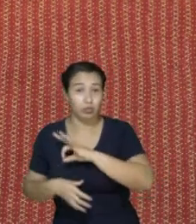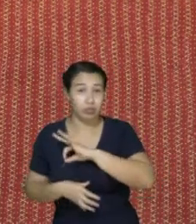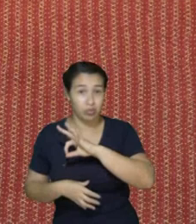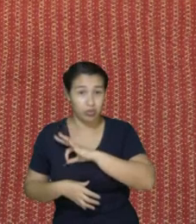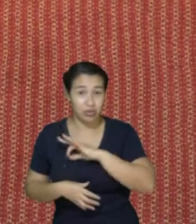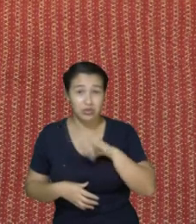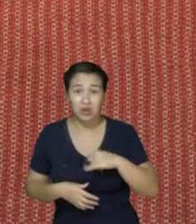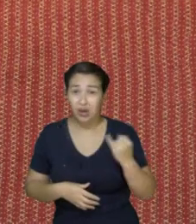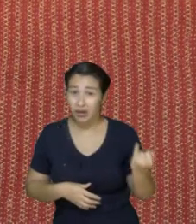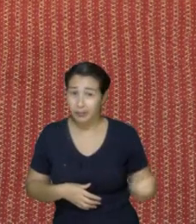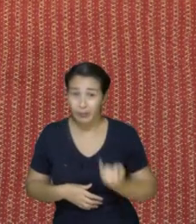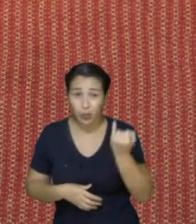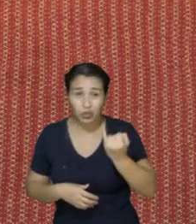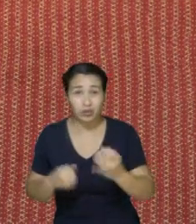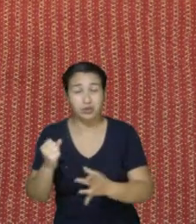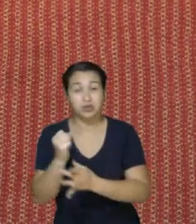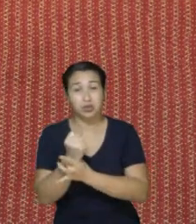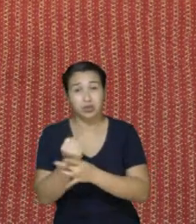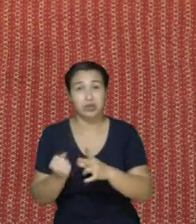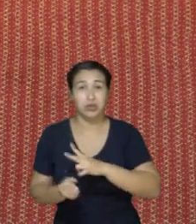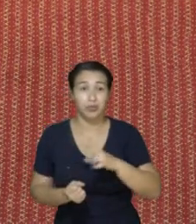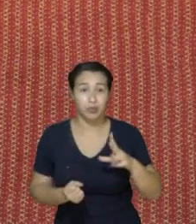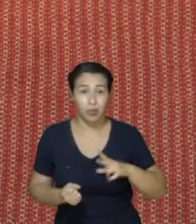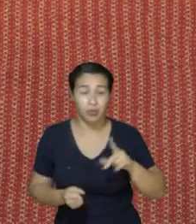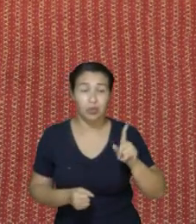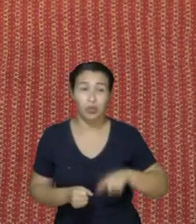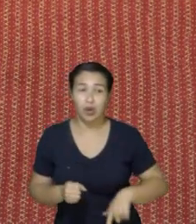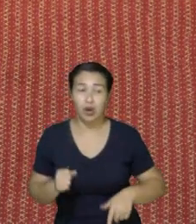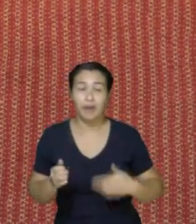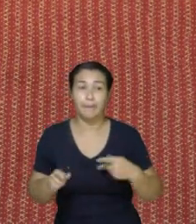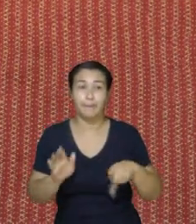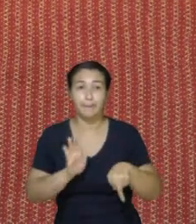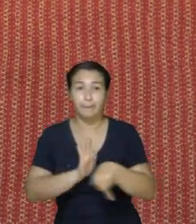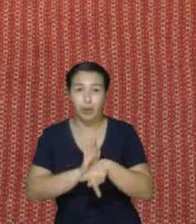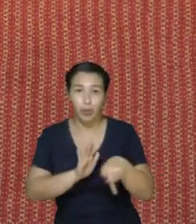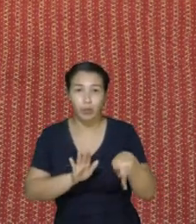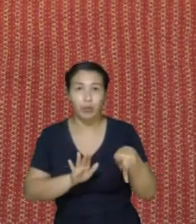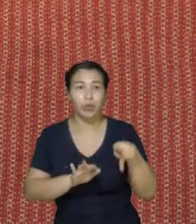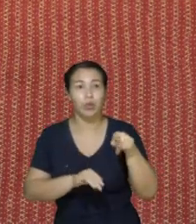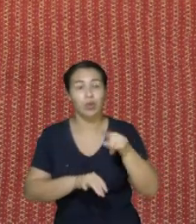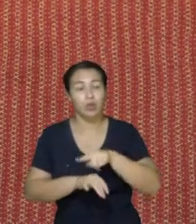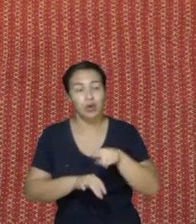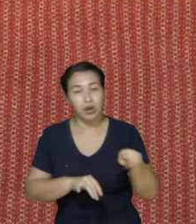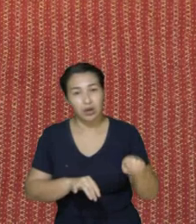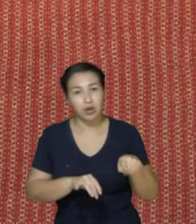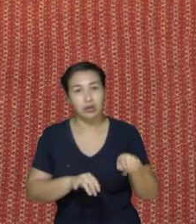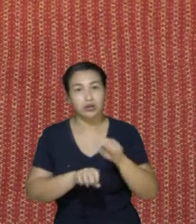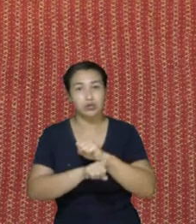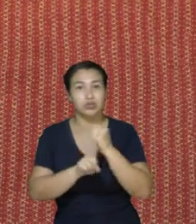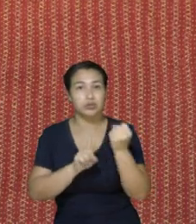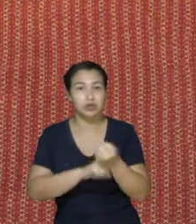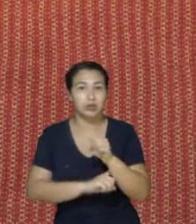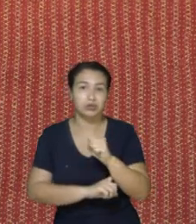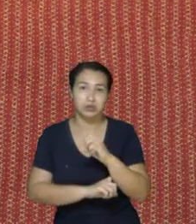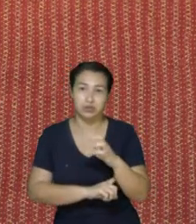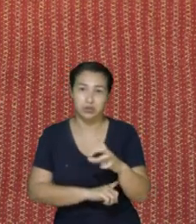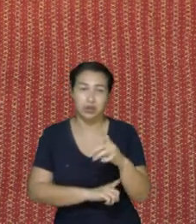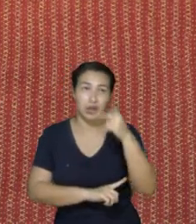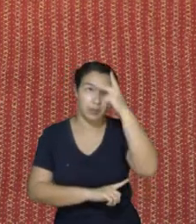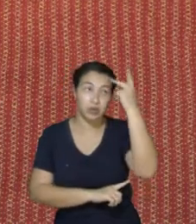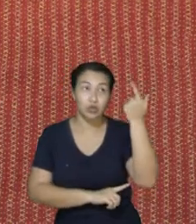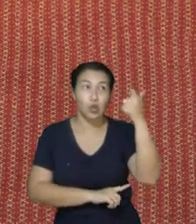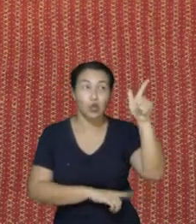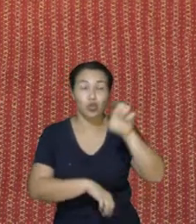que é a segurança pública, que é um patrimônio social do Estado de Santa Catarina, que as pessoas vêm e escolhem o Estado de Santa Catarina para